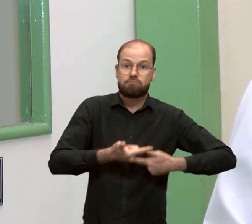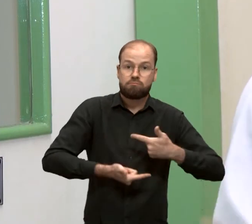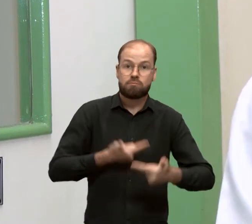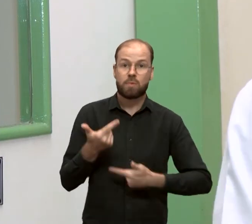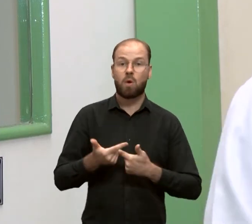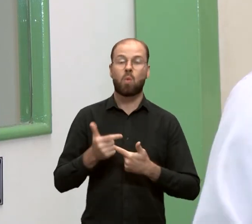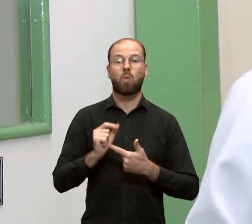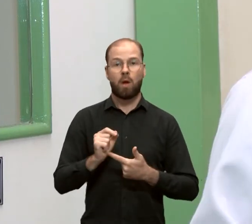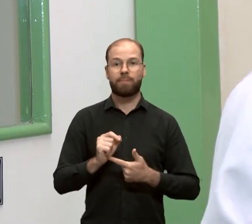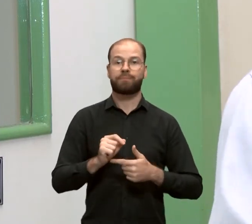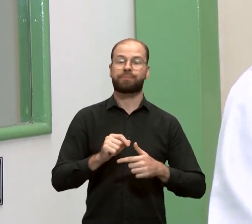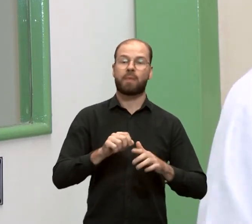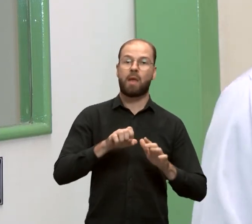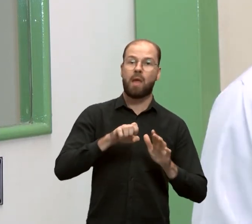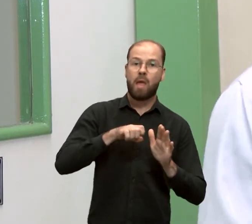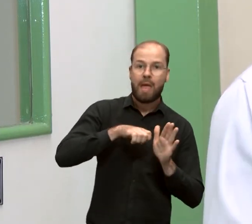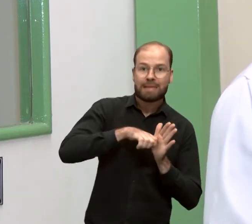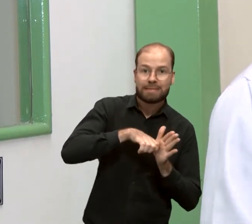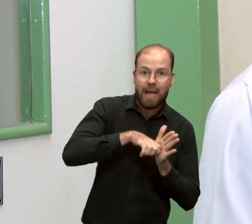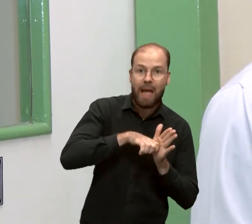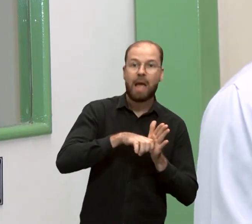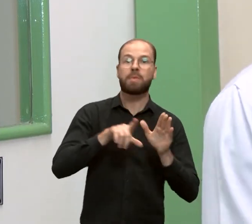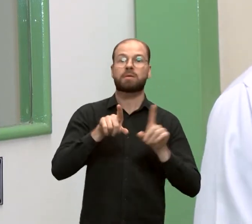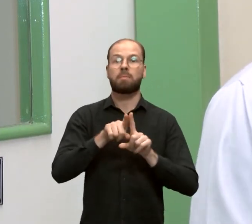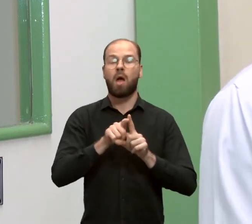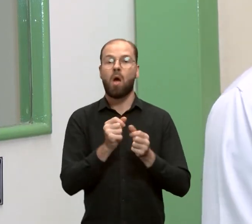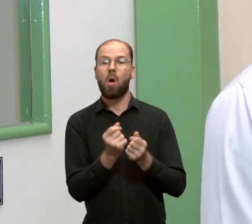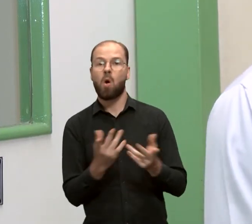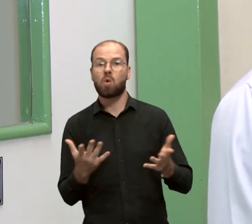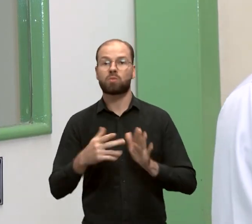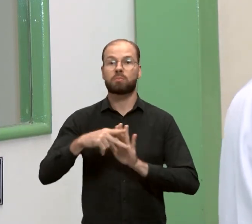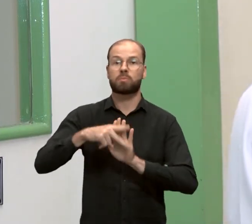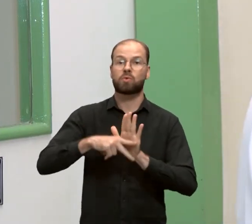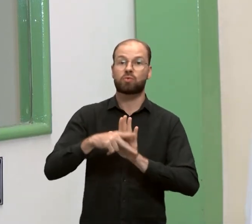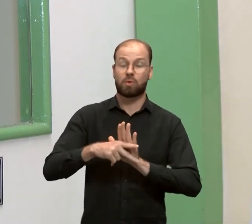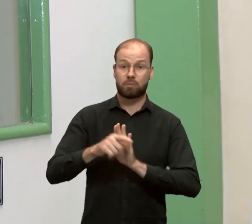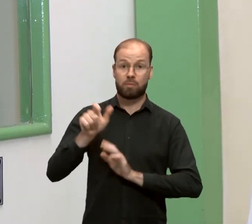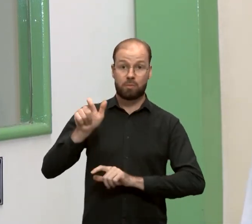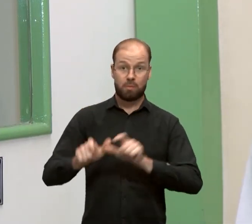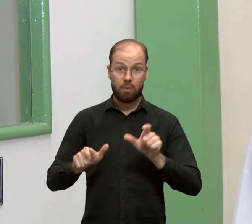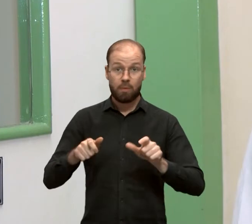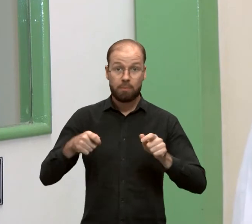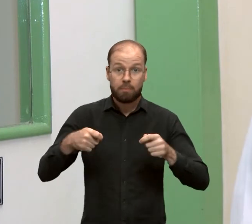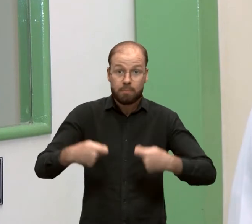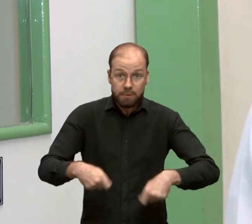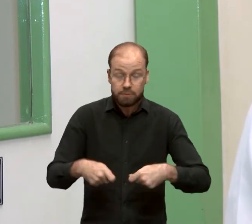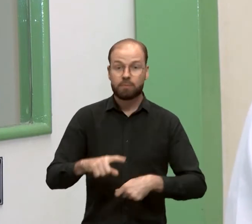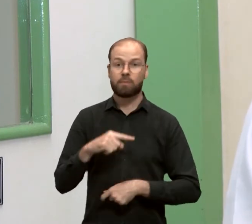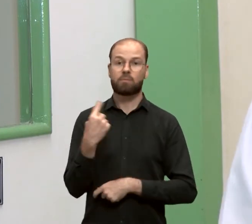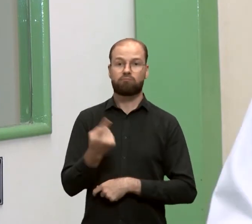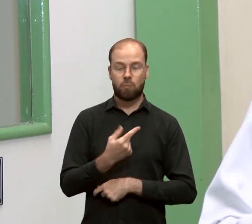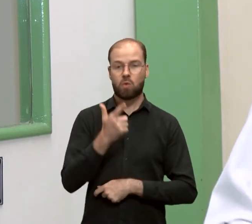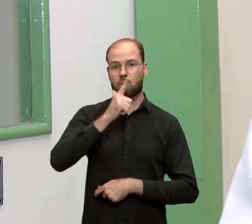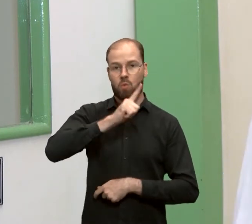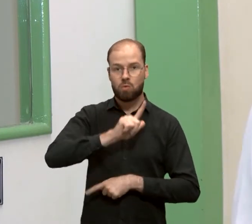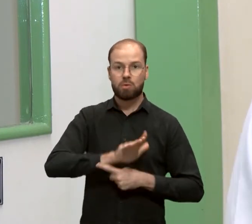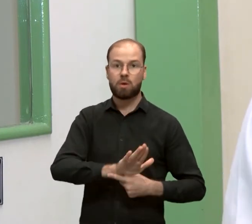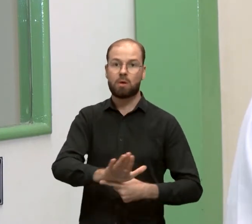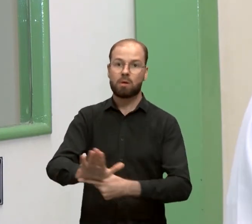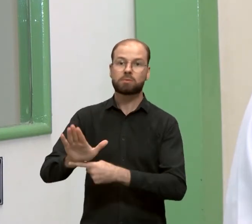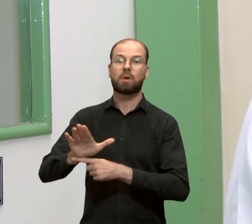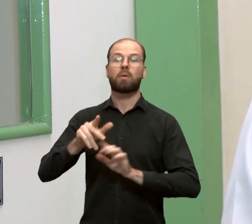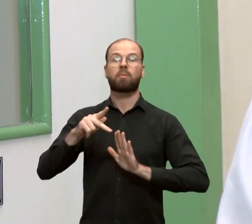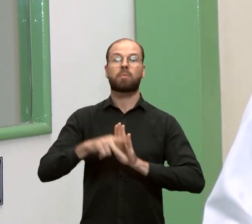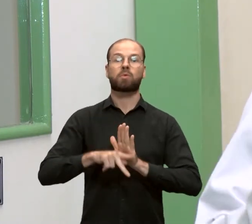dos exames, quando em algum projeto o pesquisador ali necessita disso. Então, a gente atende projetos